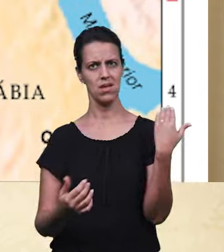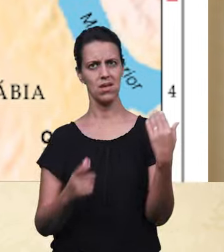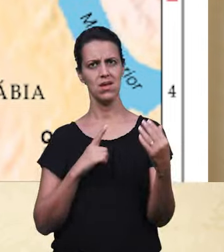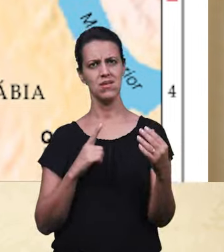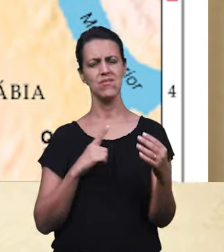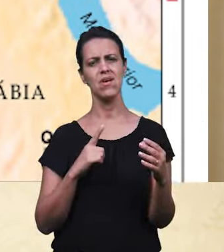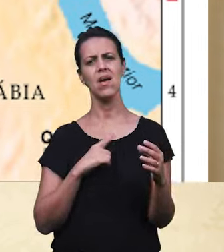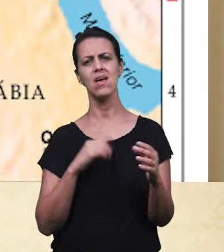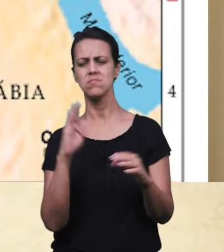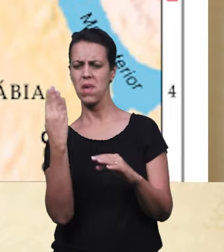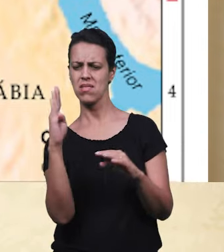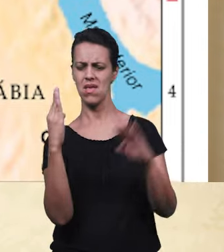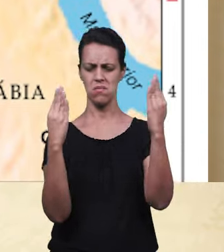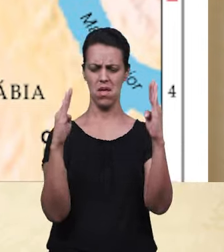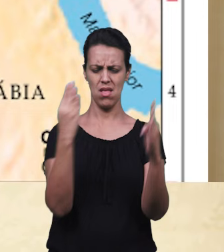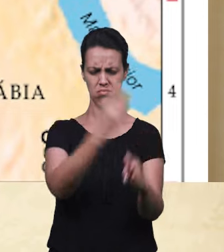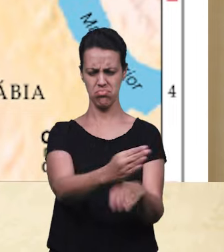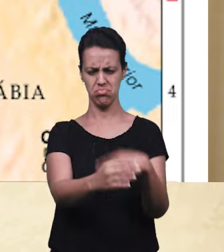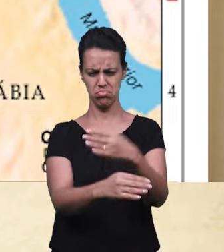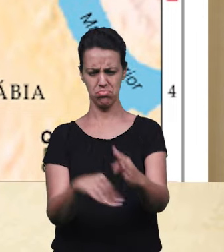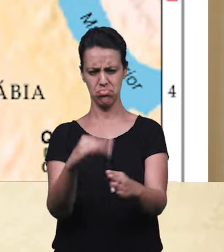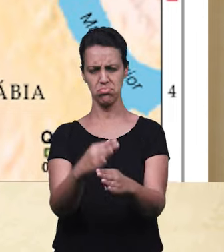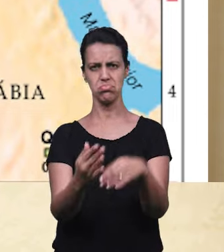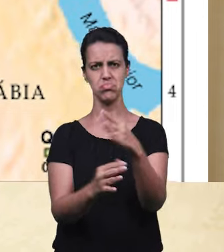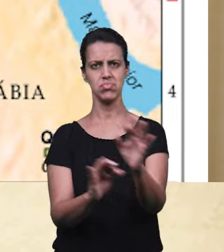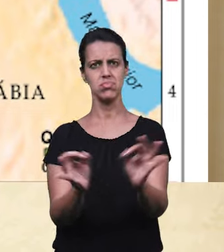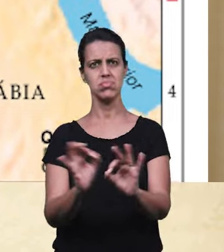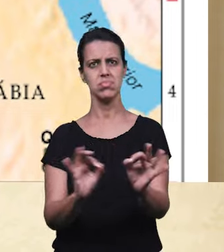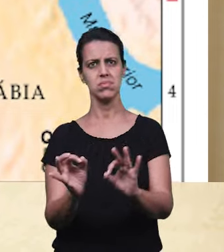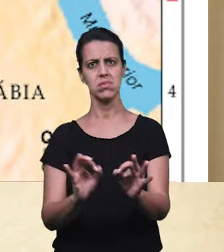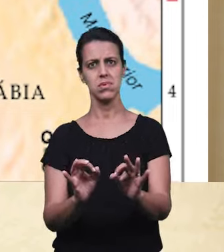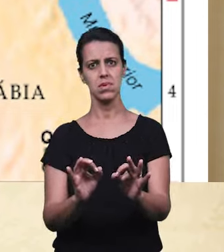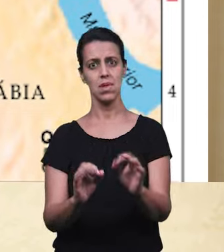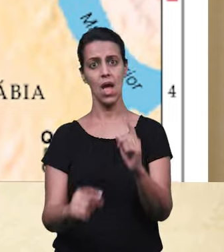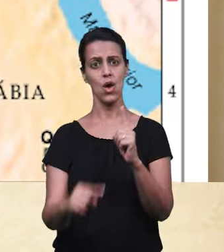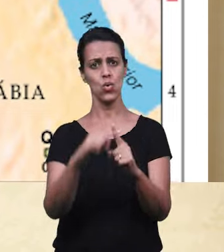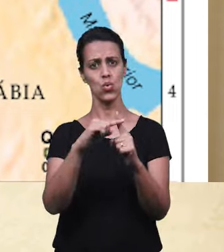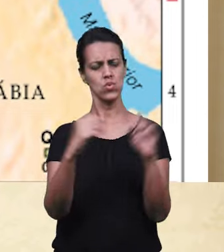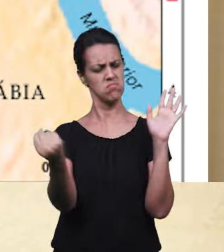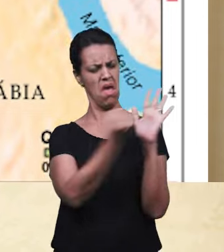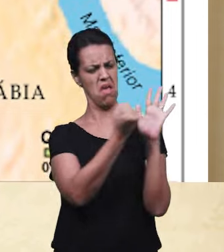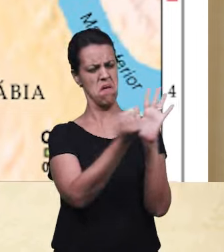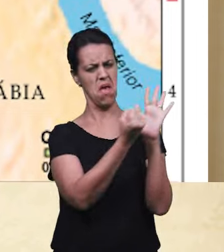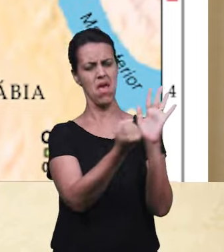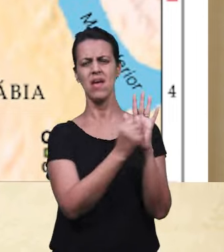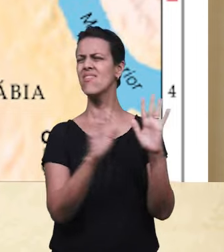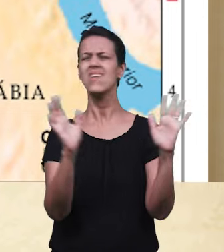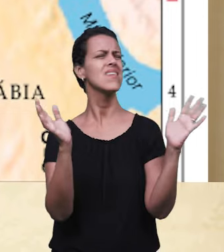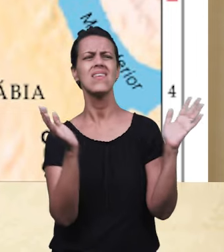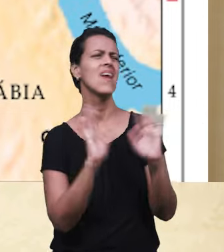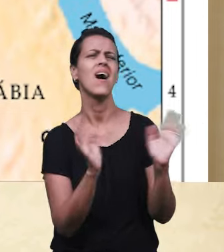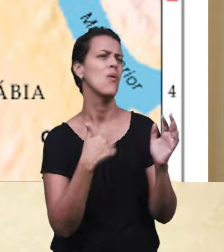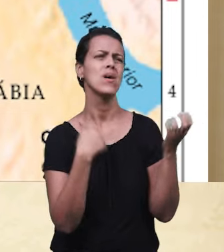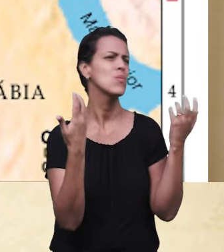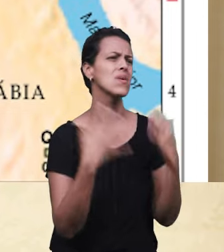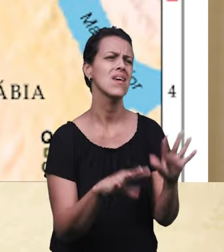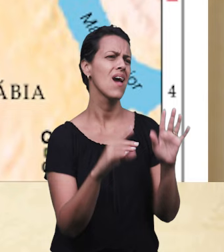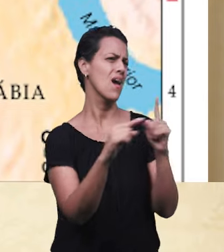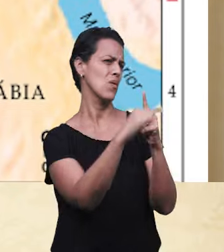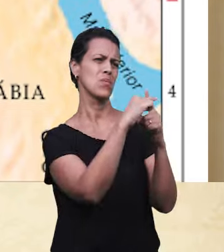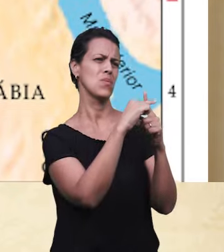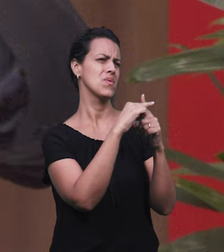colocaram a lenha, ali a multidão olhando, eles botam uma cruz e querem pregar ele na cruz. Ele disse assim: não, eu não queria ser pregado